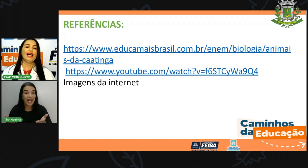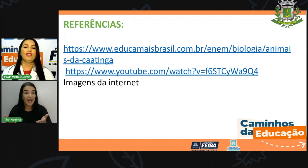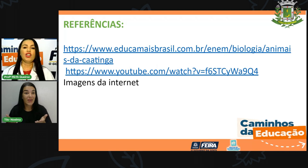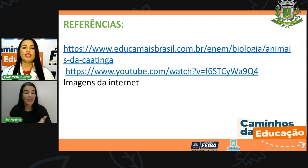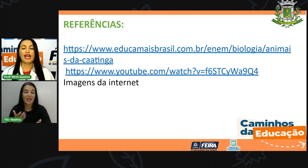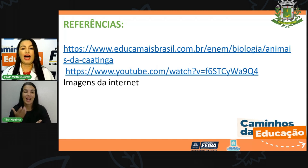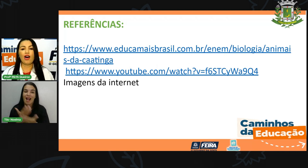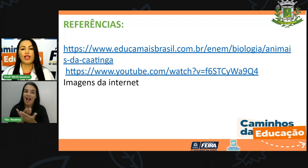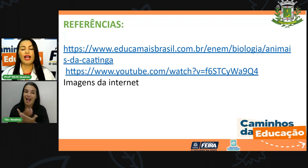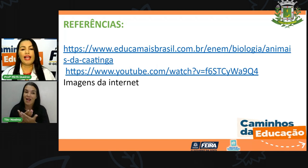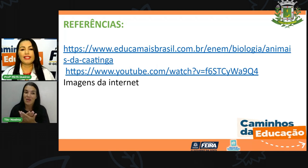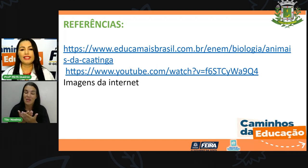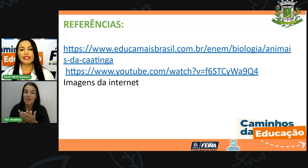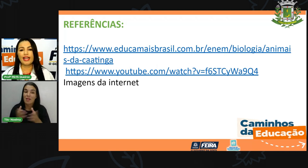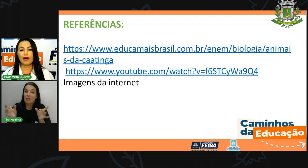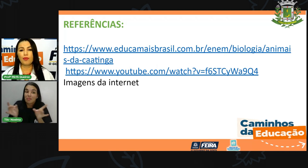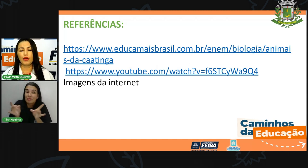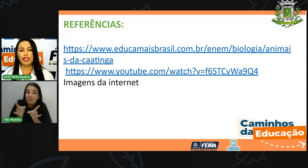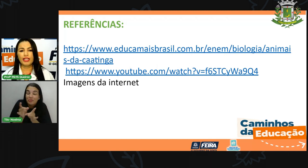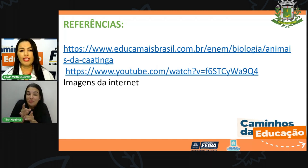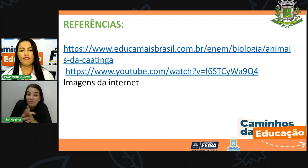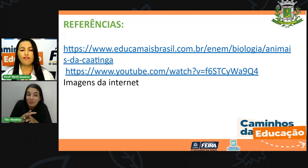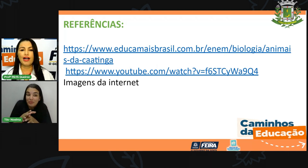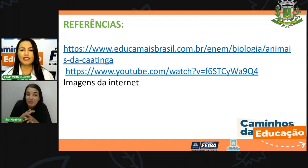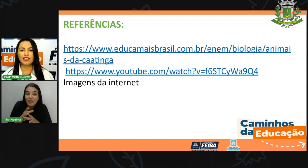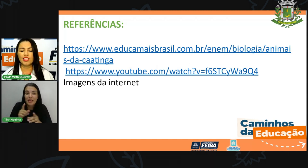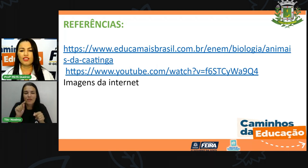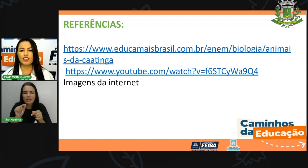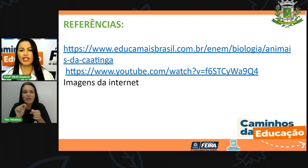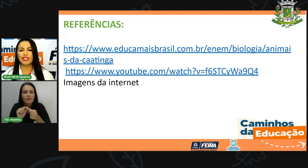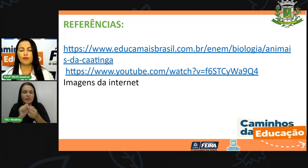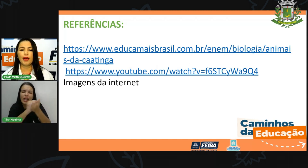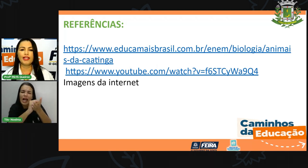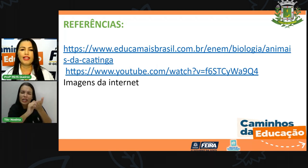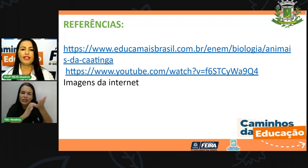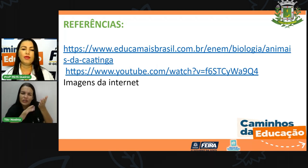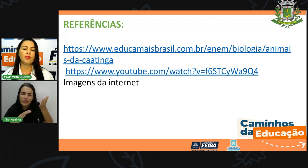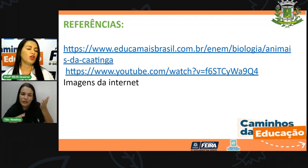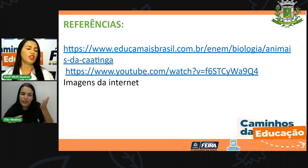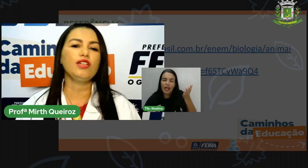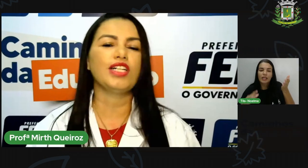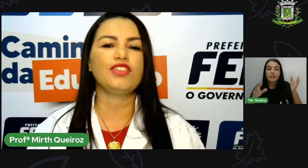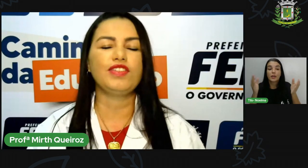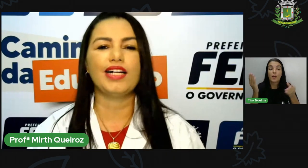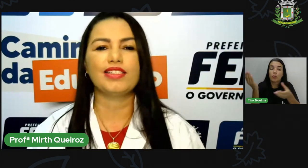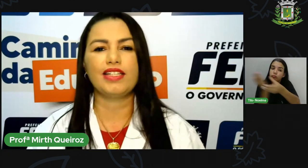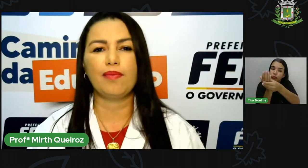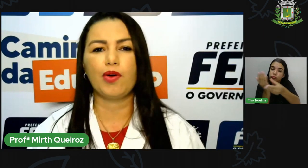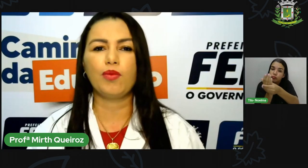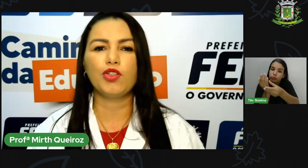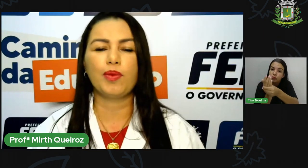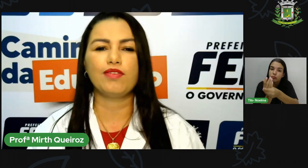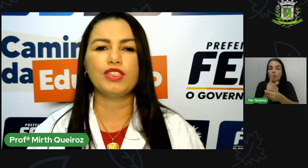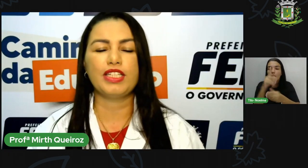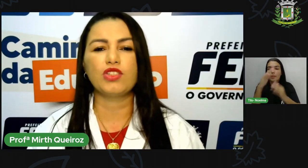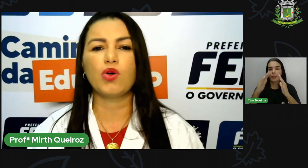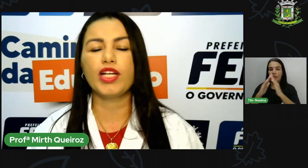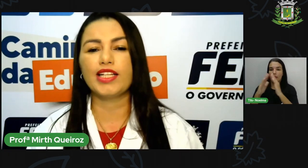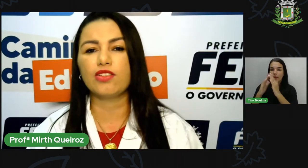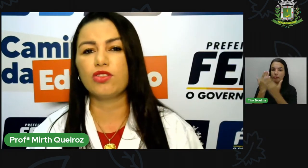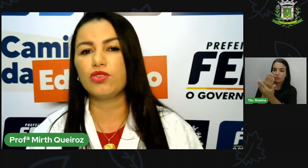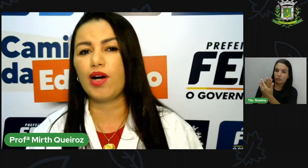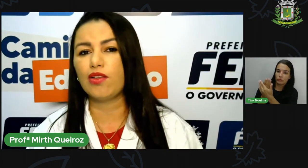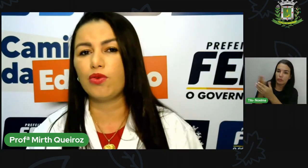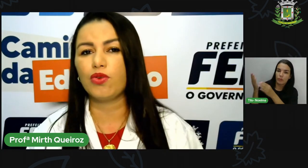E a nossa aula, ela se encerra por aqui. Faça as atividades. Pegue aí o bloquinho de atividades que a Pro mandou para vocês,